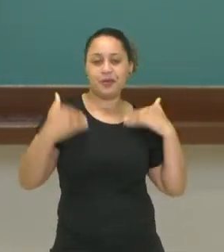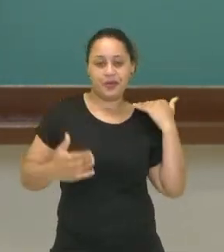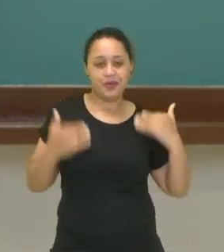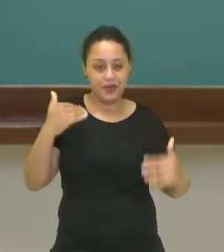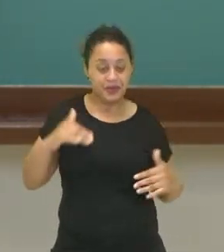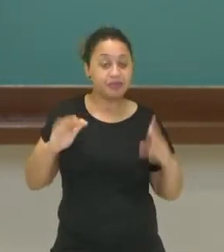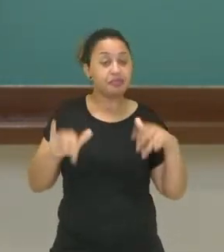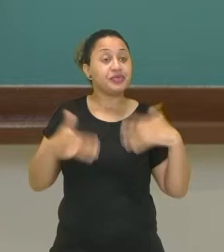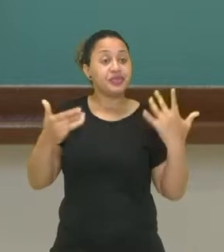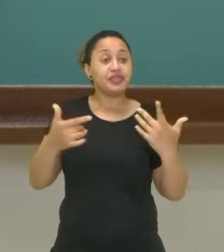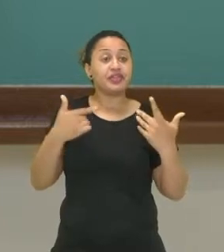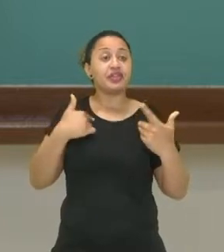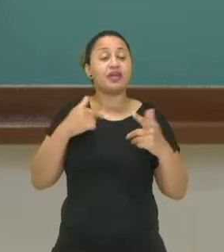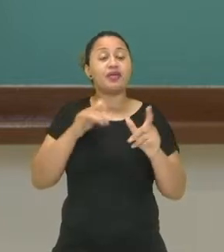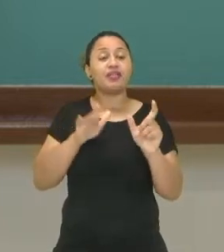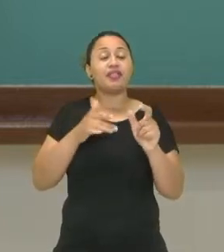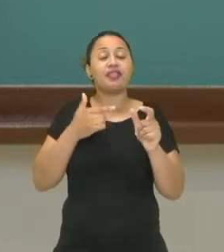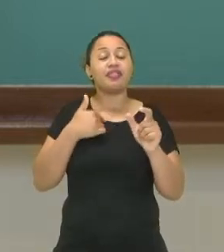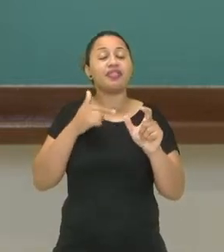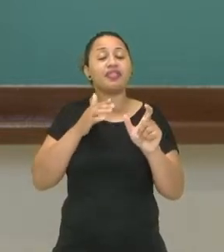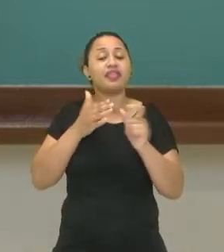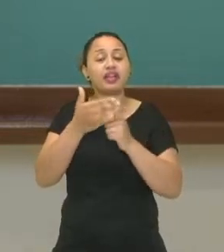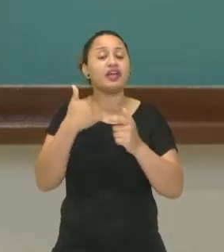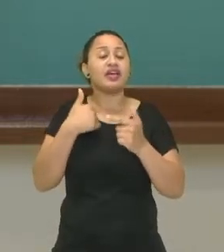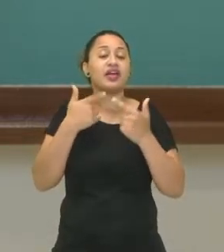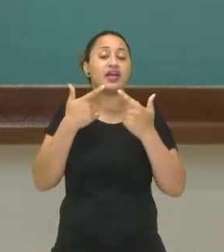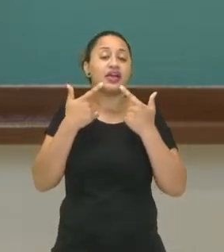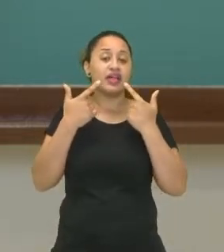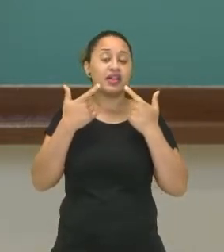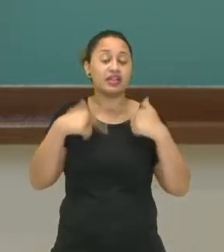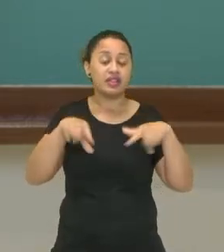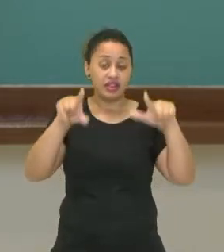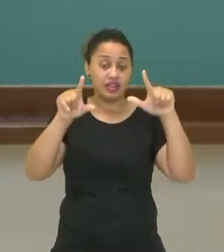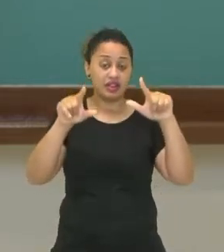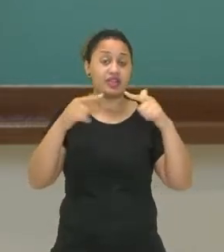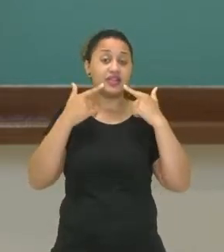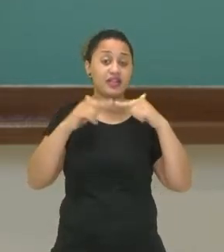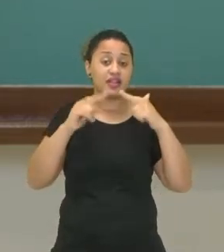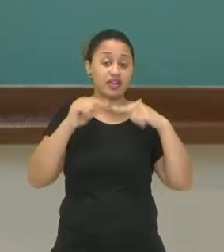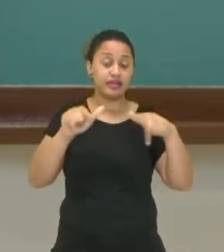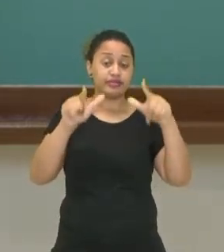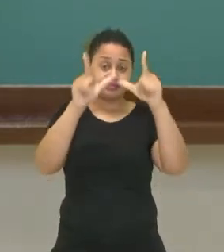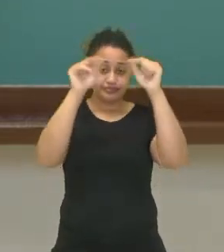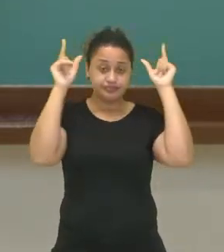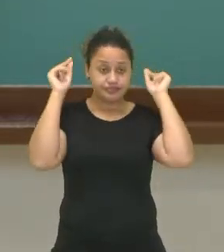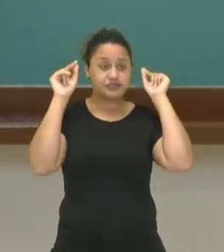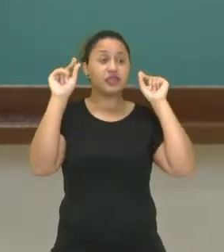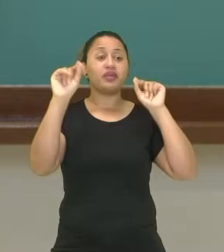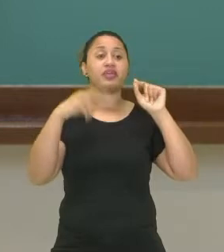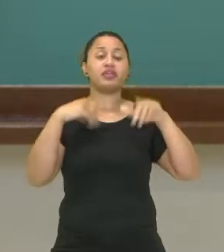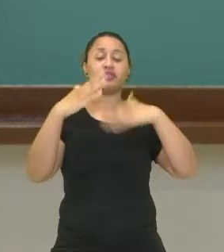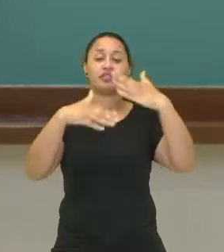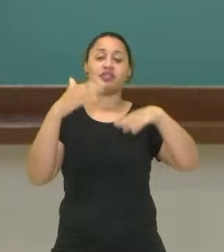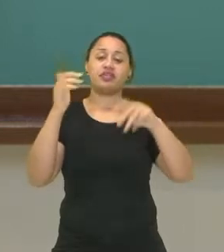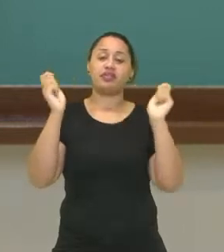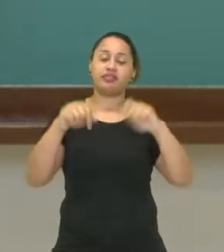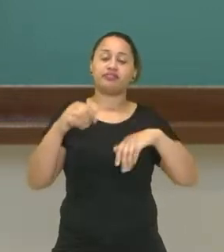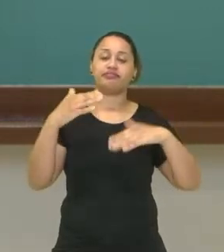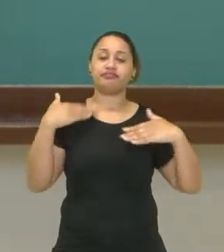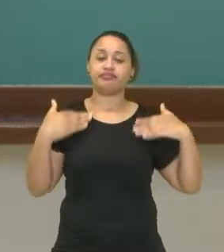do grego ginastiki, onde eles desenvolviam as capacidades físicas.